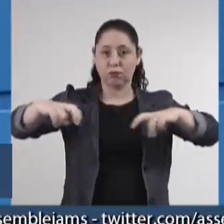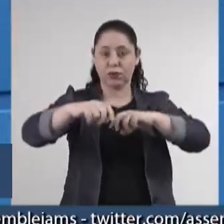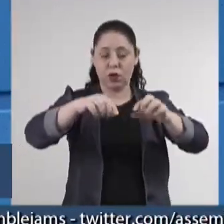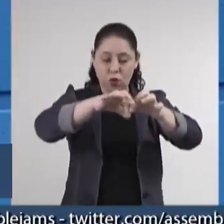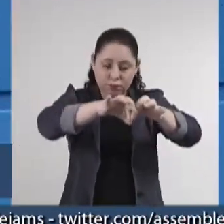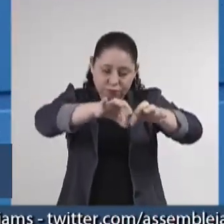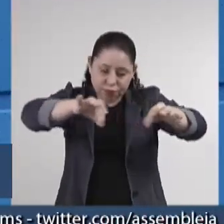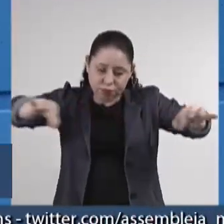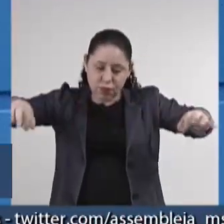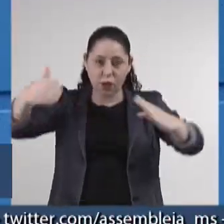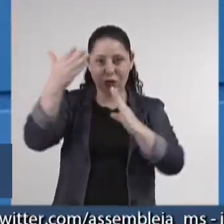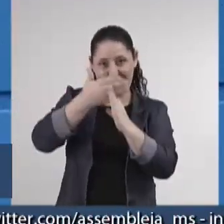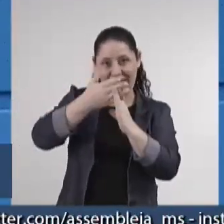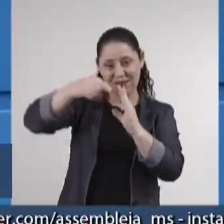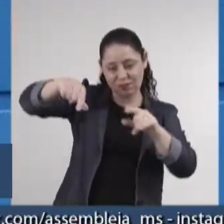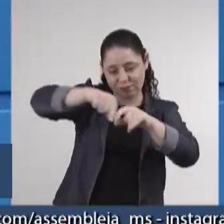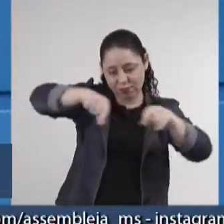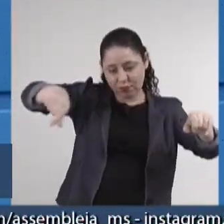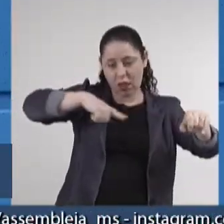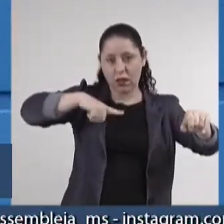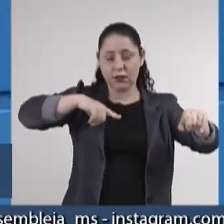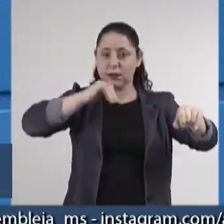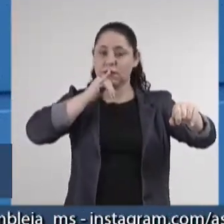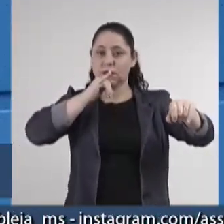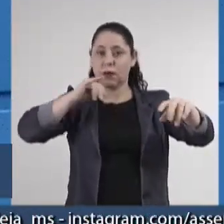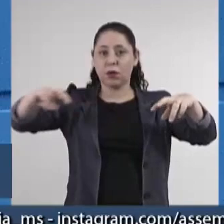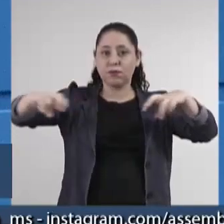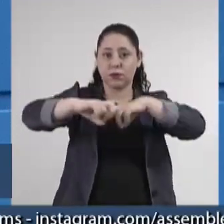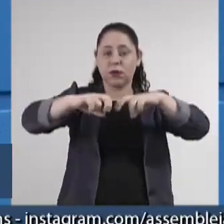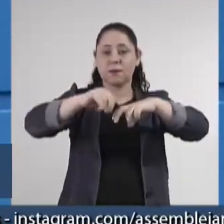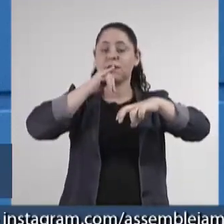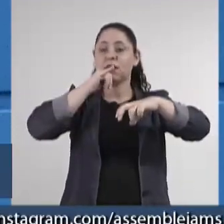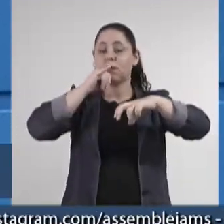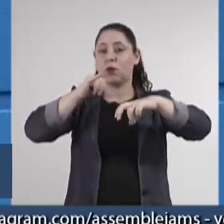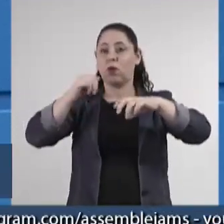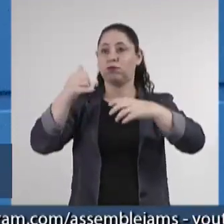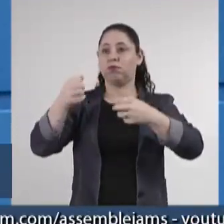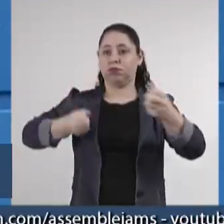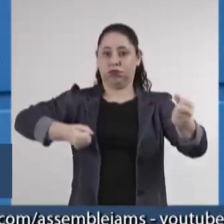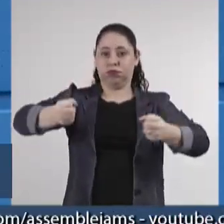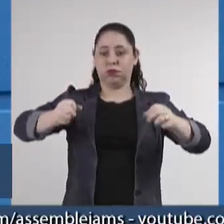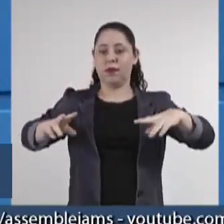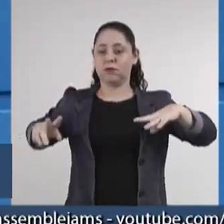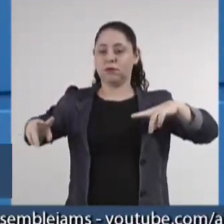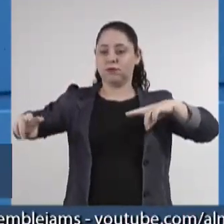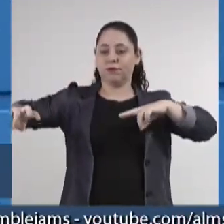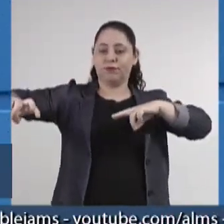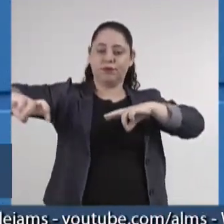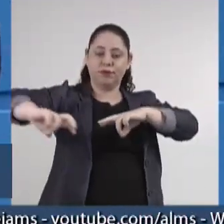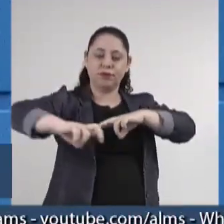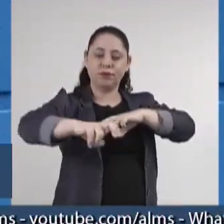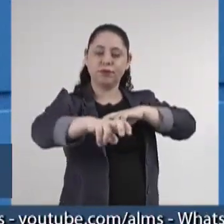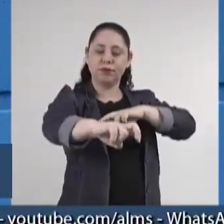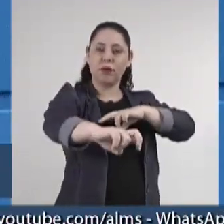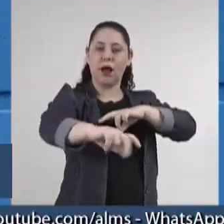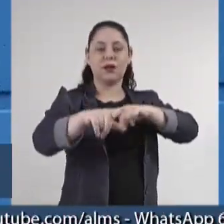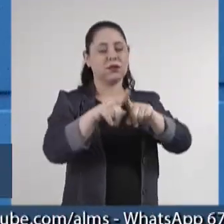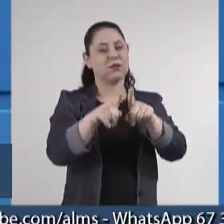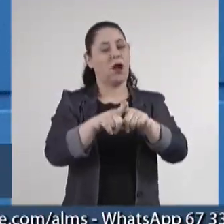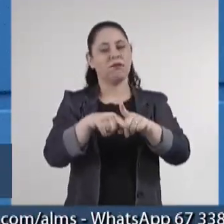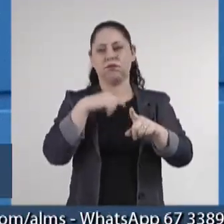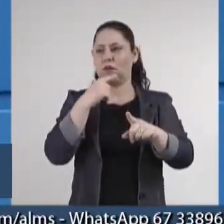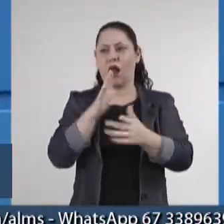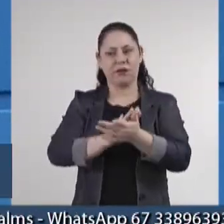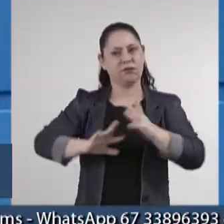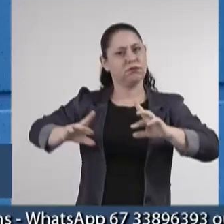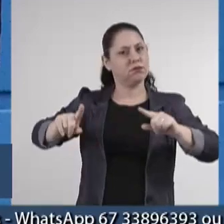central. Faixa adicional é aquela faixa que você tem em aclive para as carretas encostarem, para o carro, o veículo automóvel passar. Então, não tem nada a